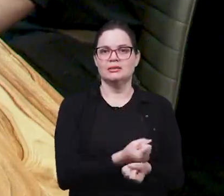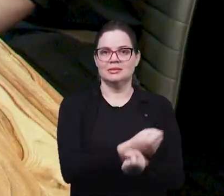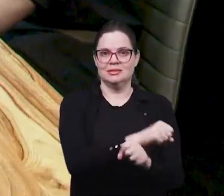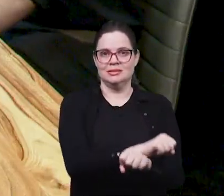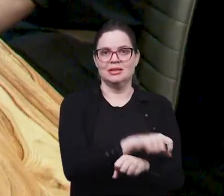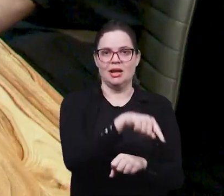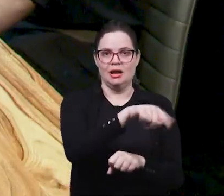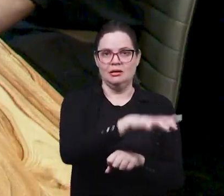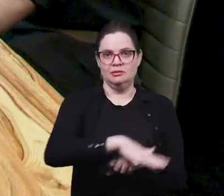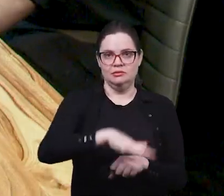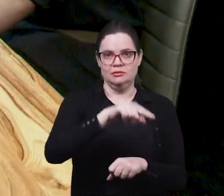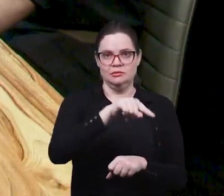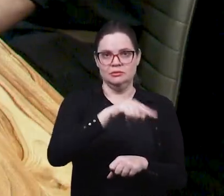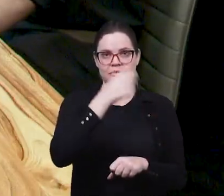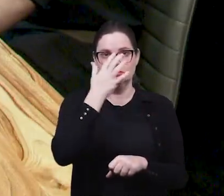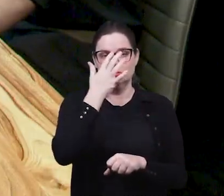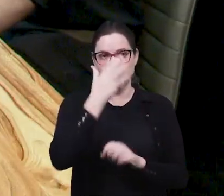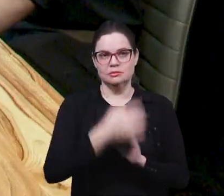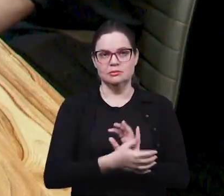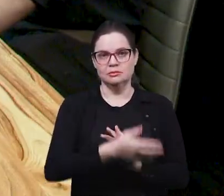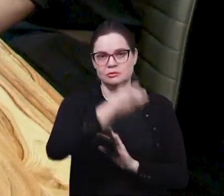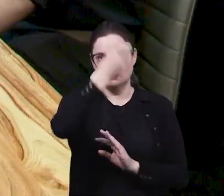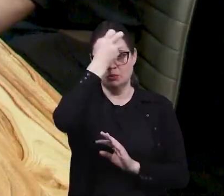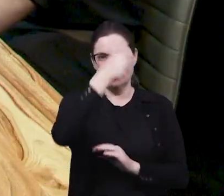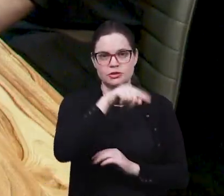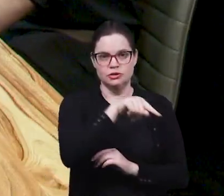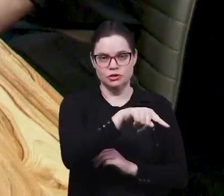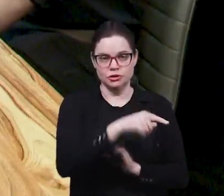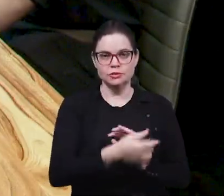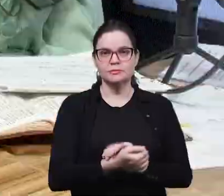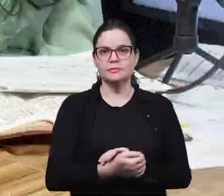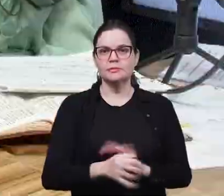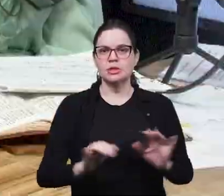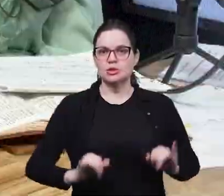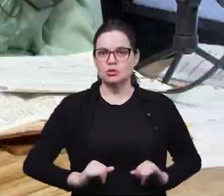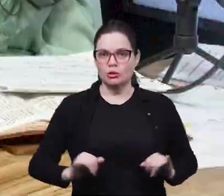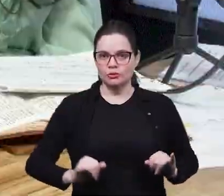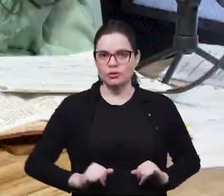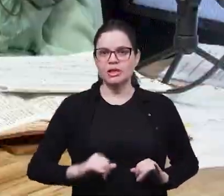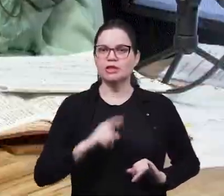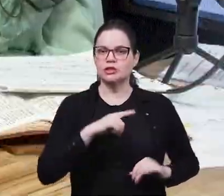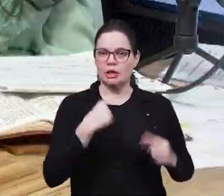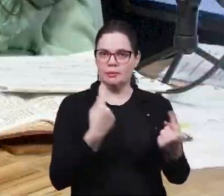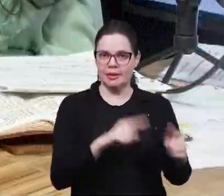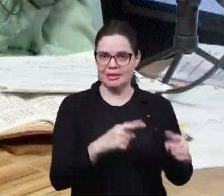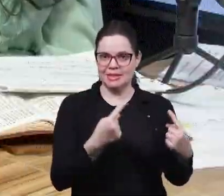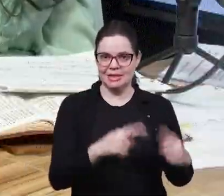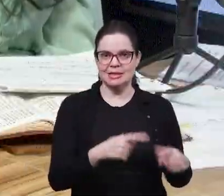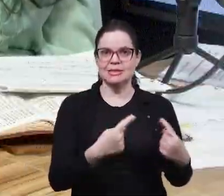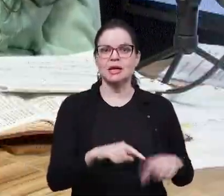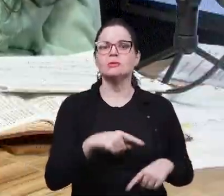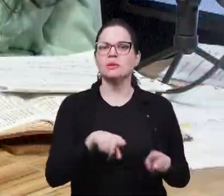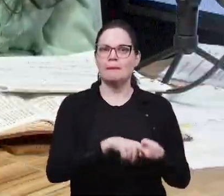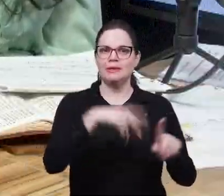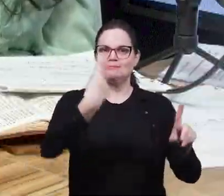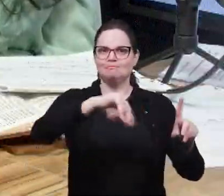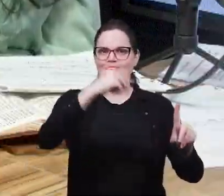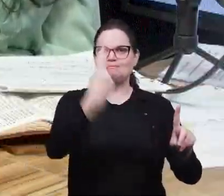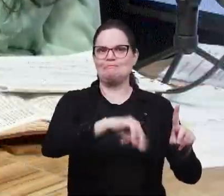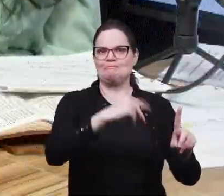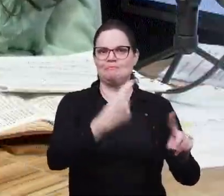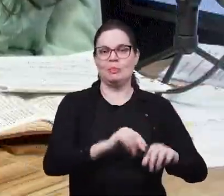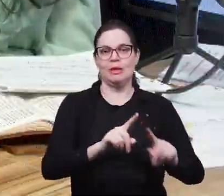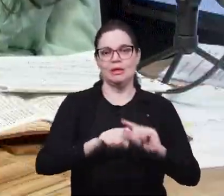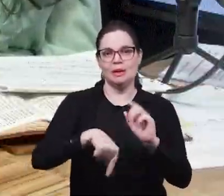ali escravos, no Egito, então eles sofriam, era uma perseguição a nível da carne. E depois o